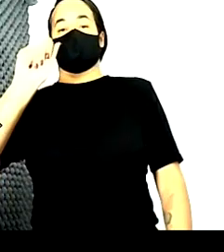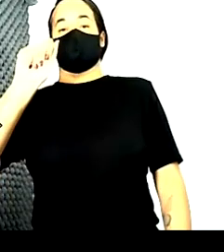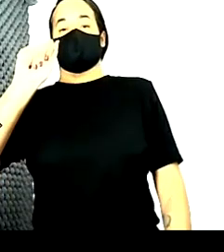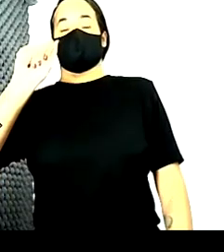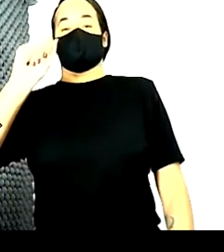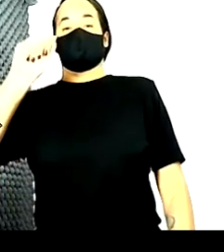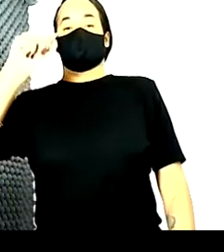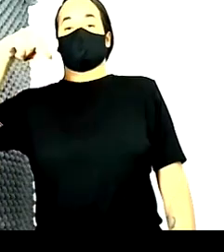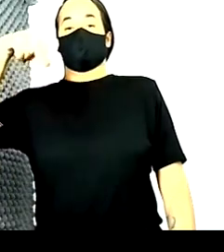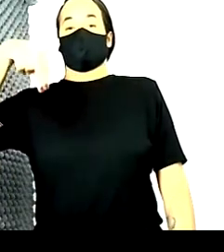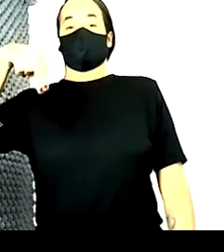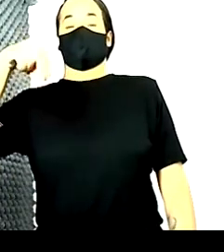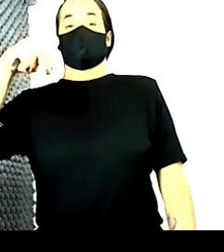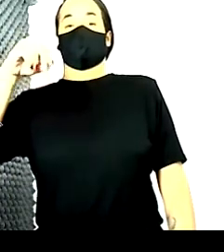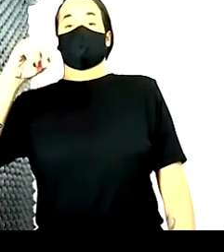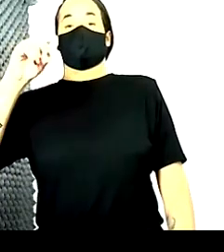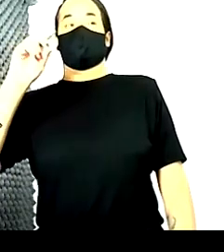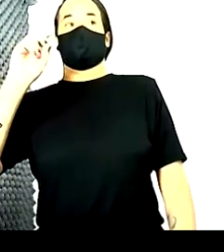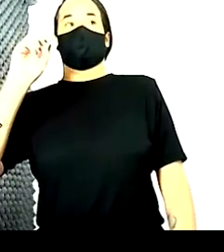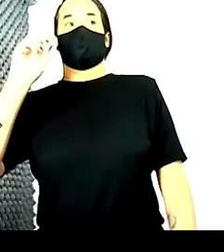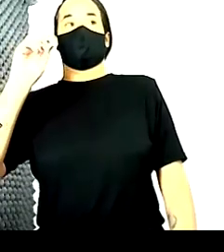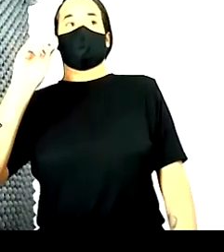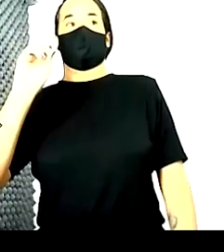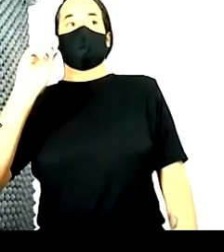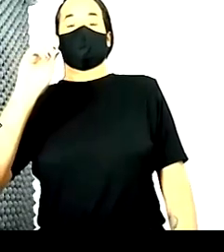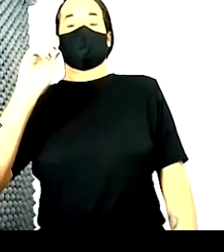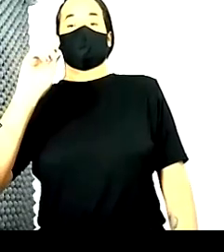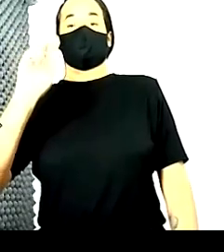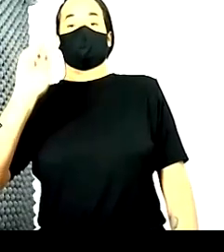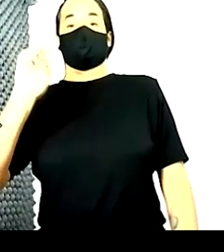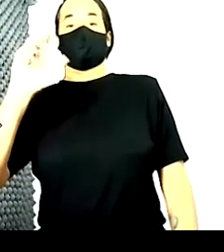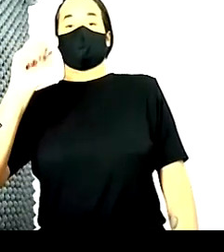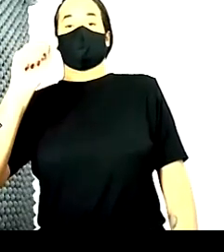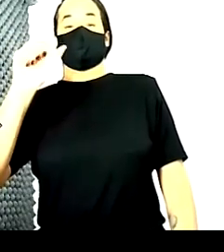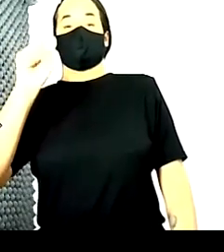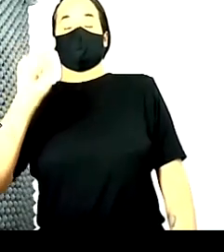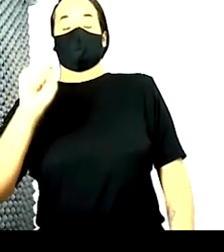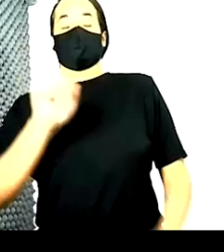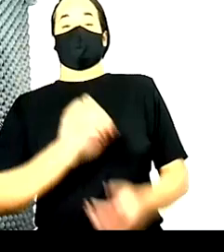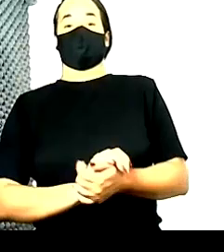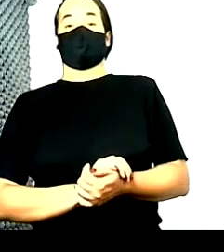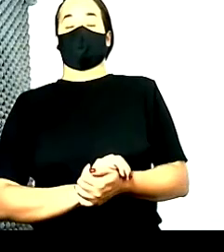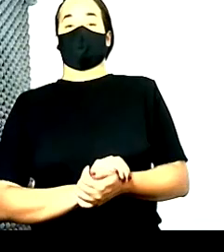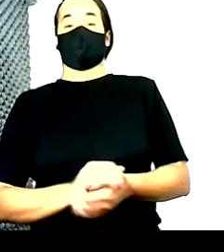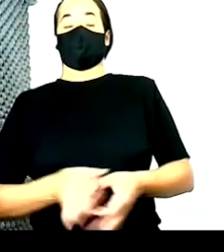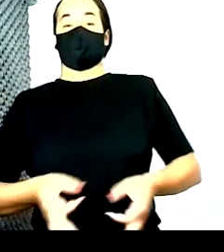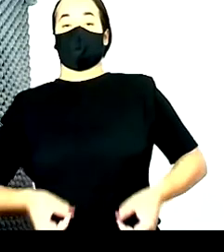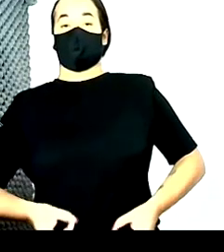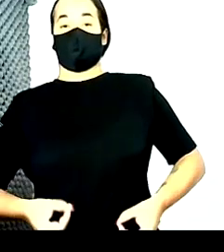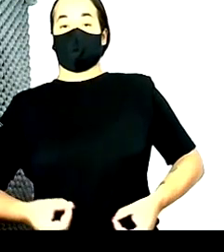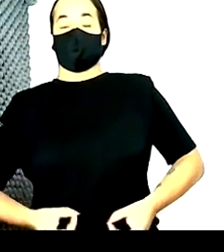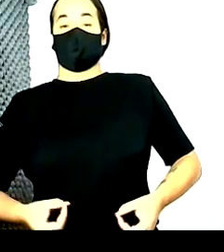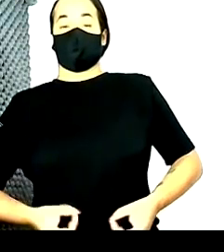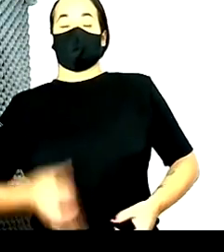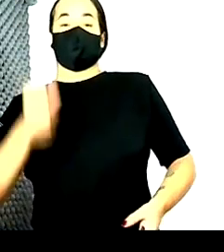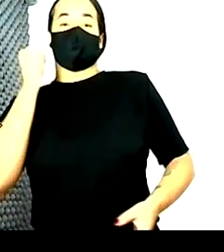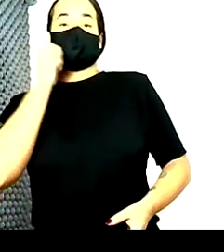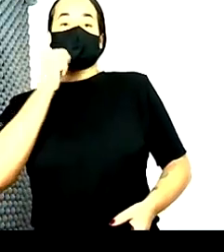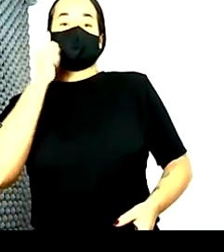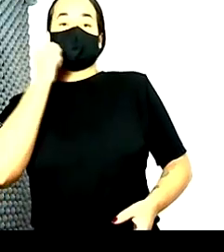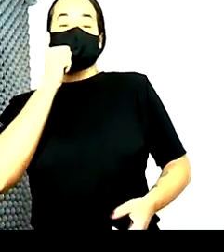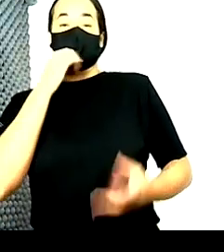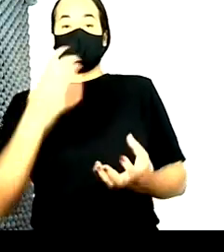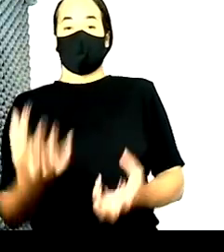glândulas sexuais são basicamente os ovários e os testículos. Os ovários nas mulheres, claro, e os testículos nos